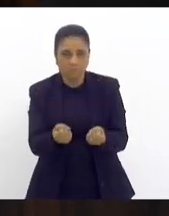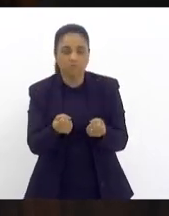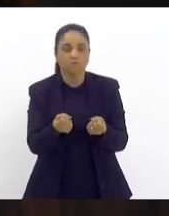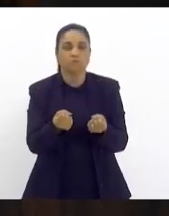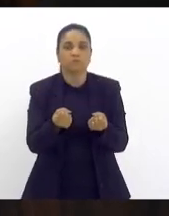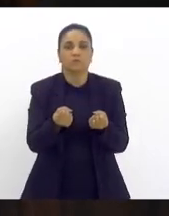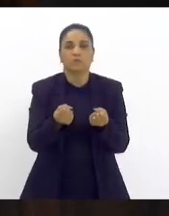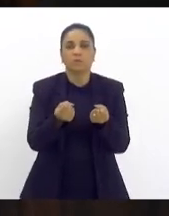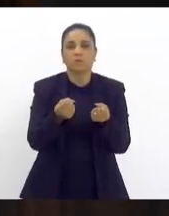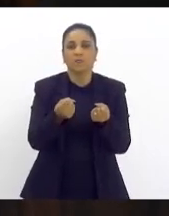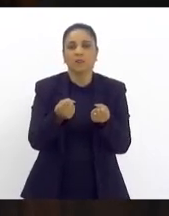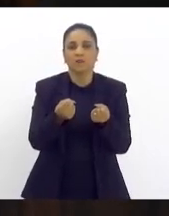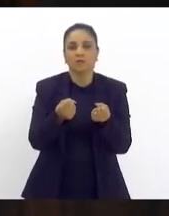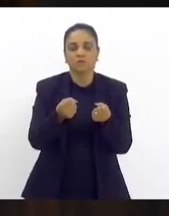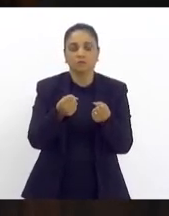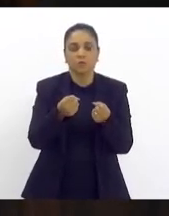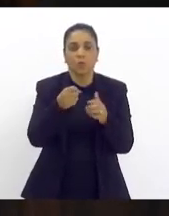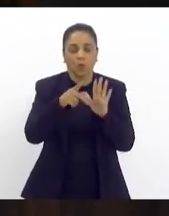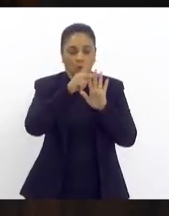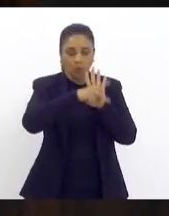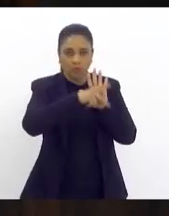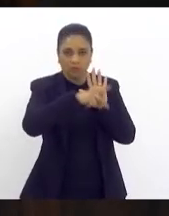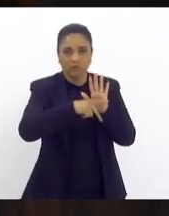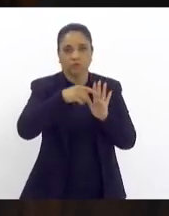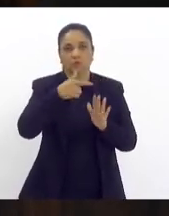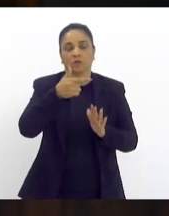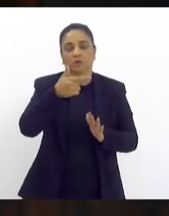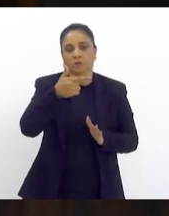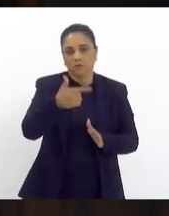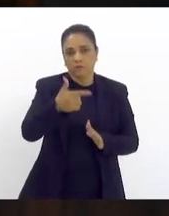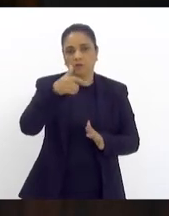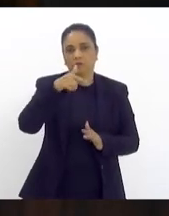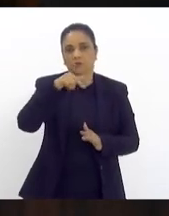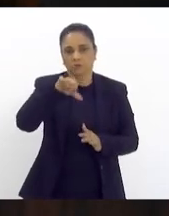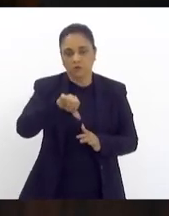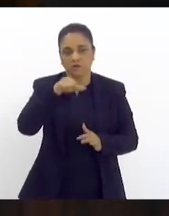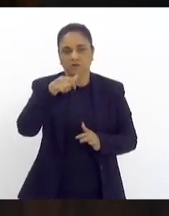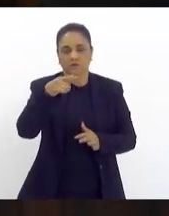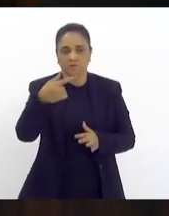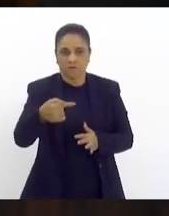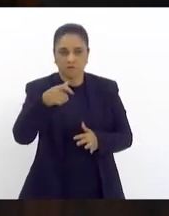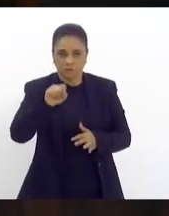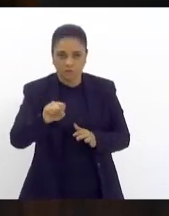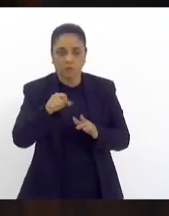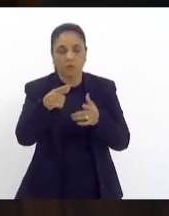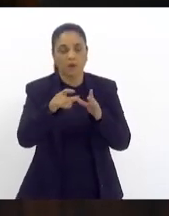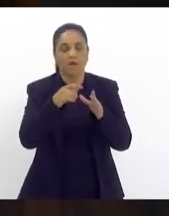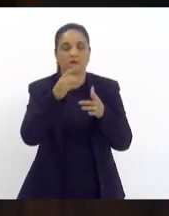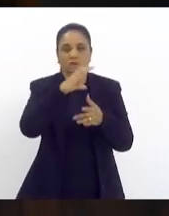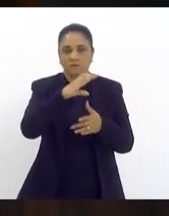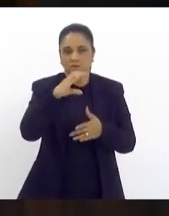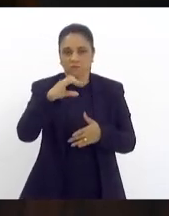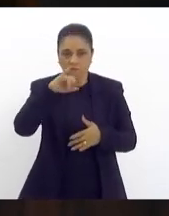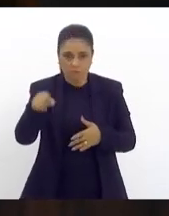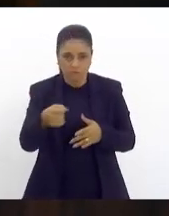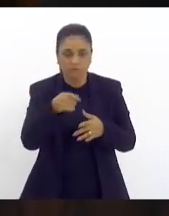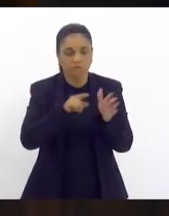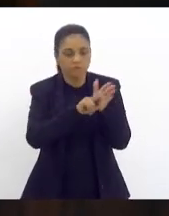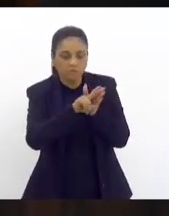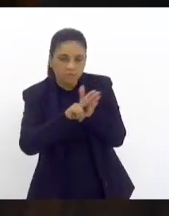tendo o projeto 3287 de 14 para análise da ccj anuncio